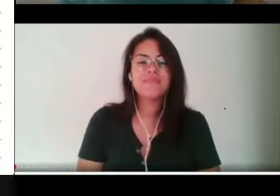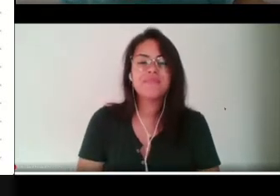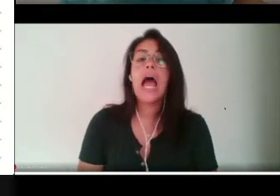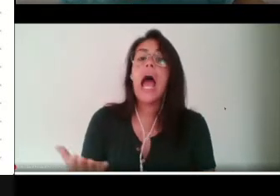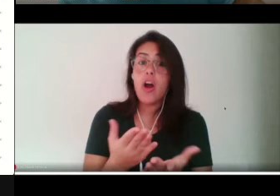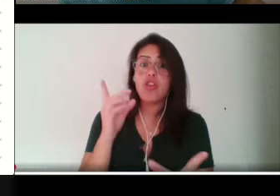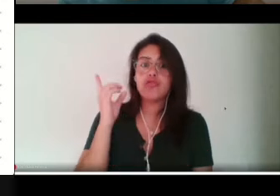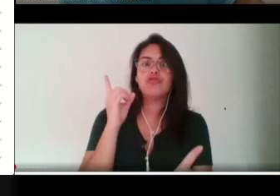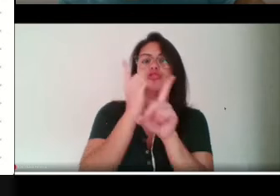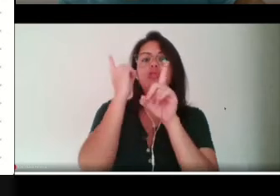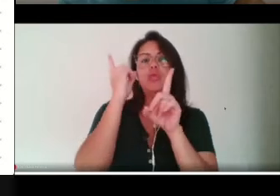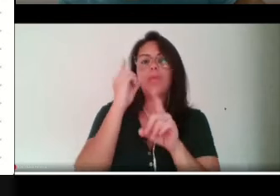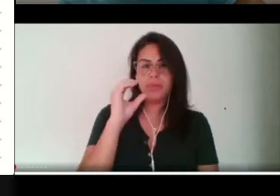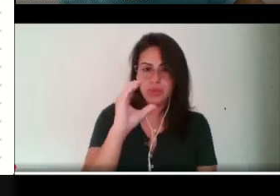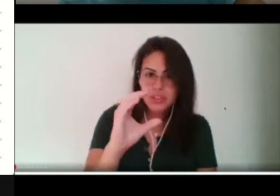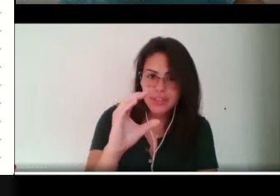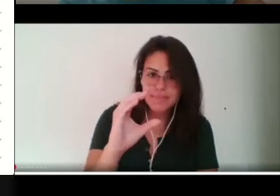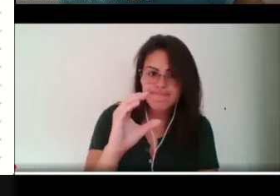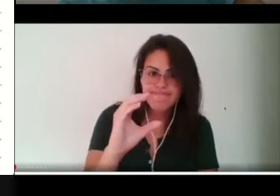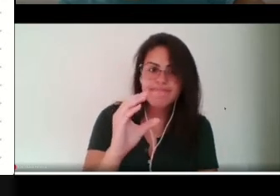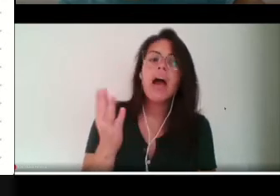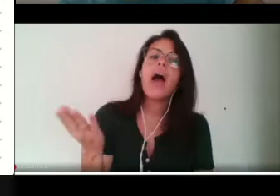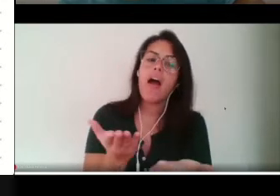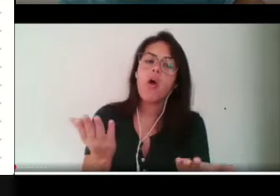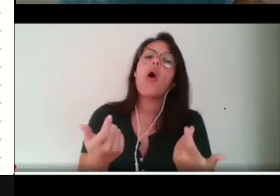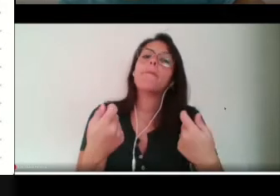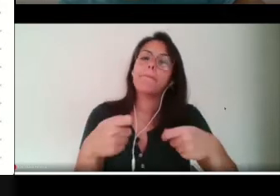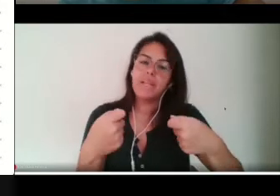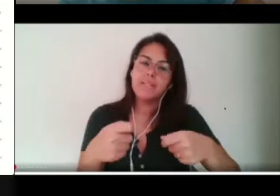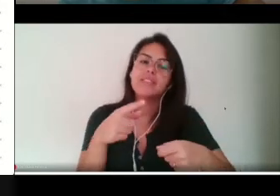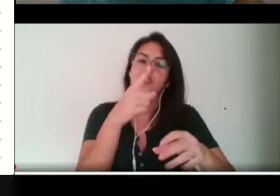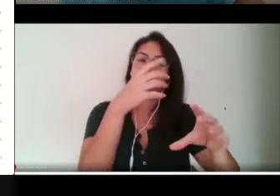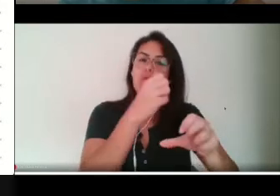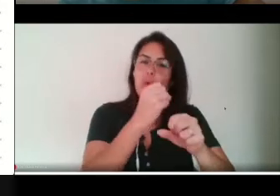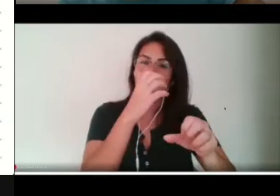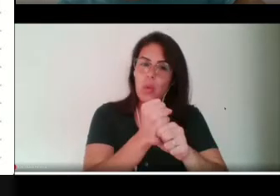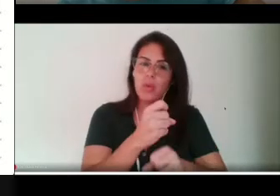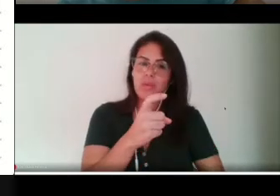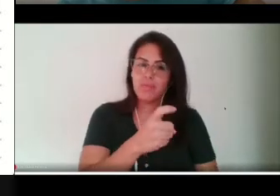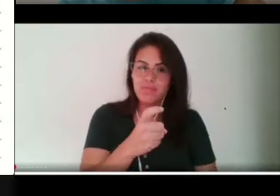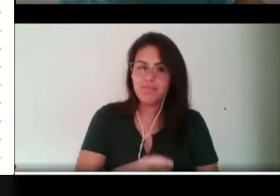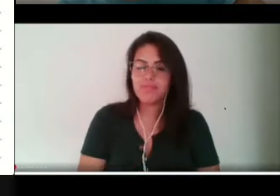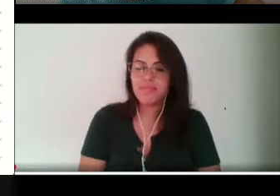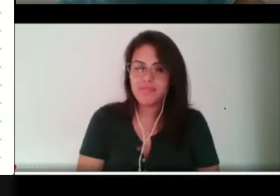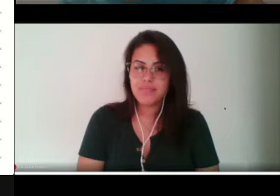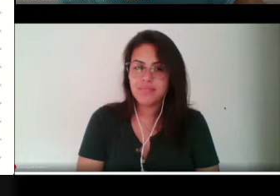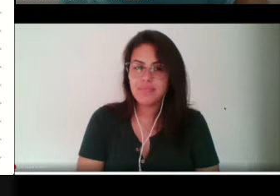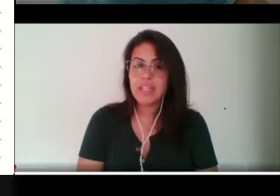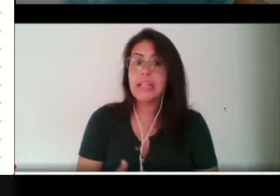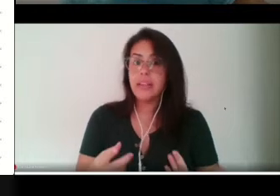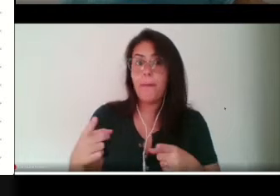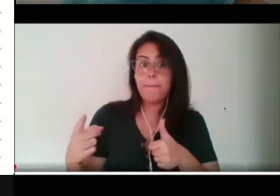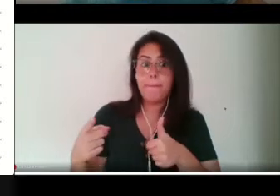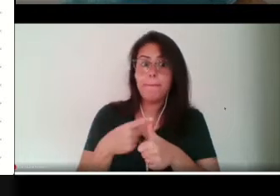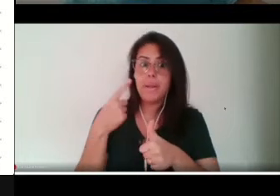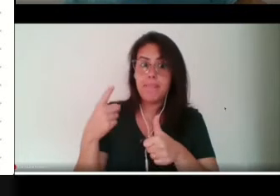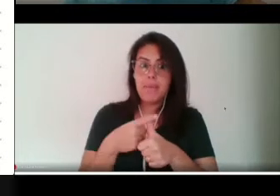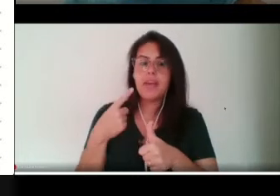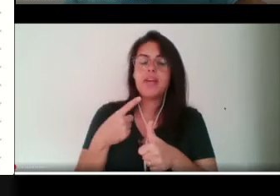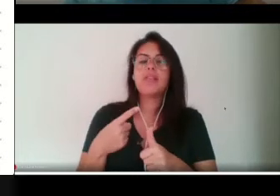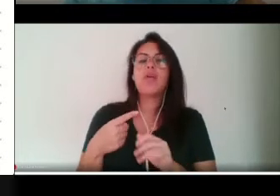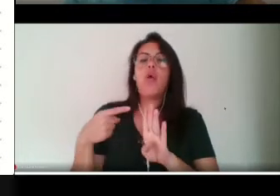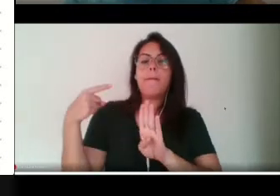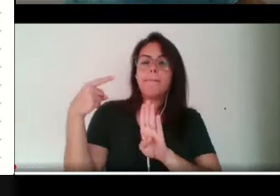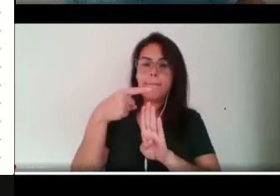para eu fazer essa conta aqui, ó, então, primeiro eu vou fazer B vetorial C. Para eu fazer